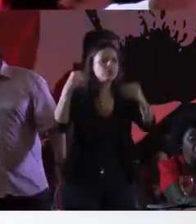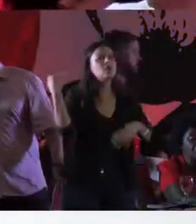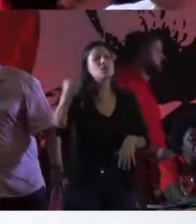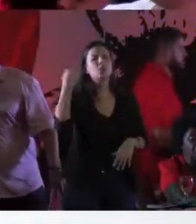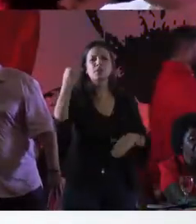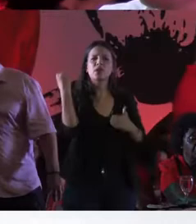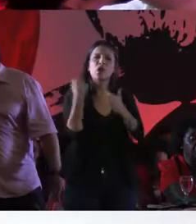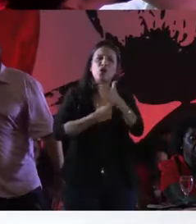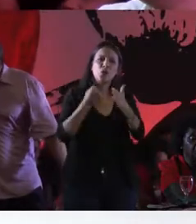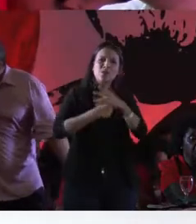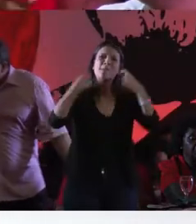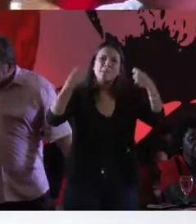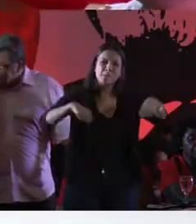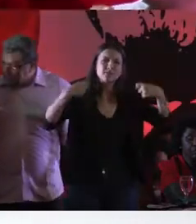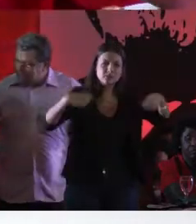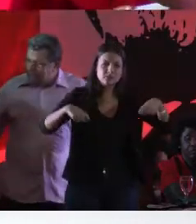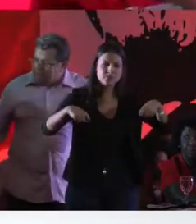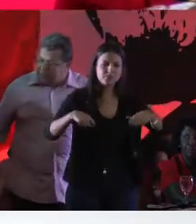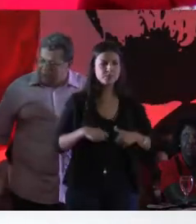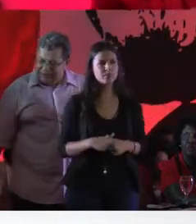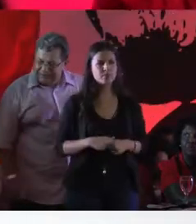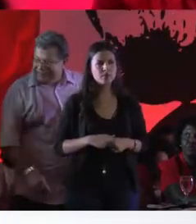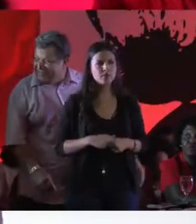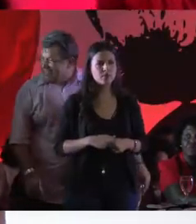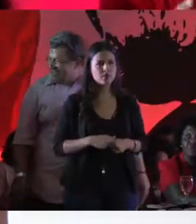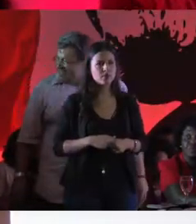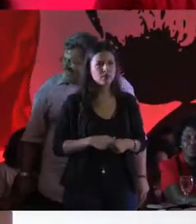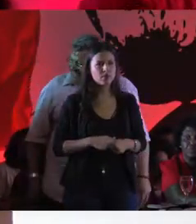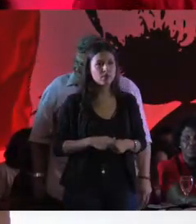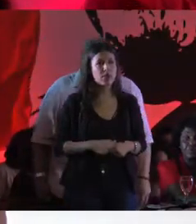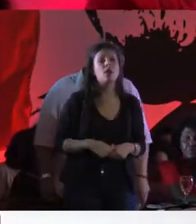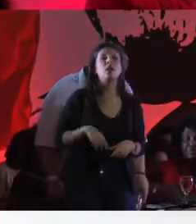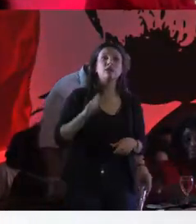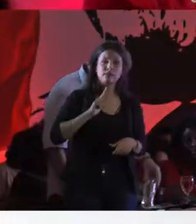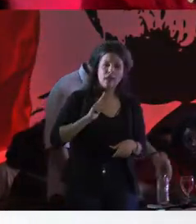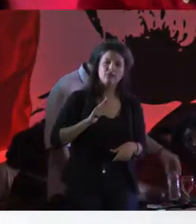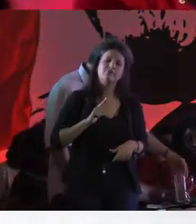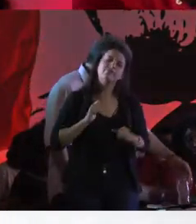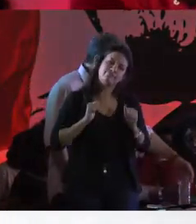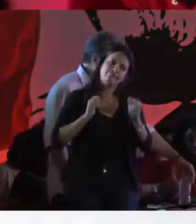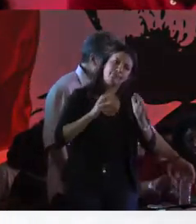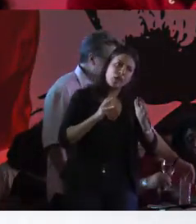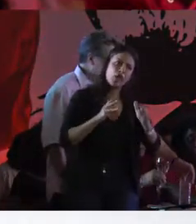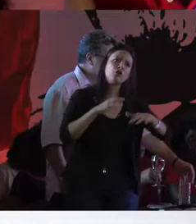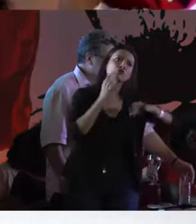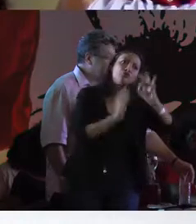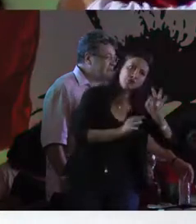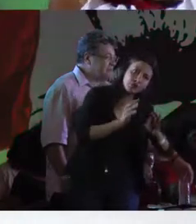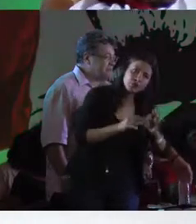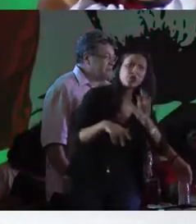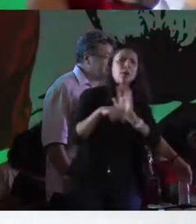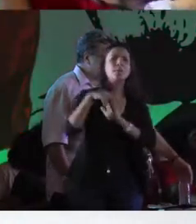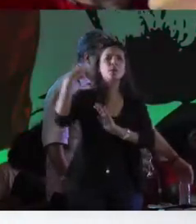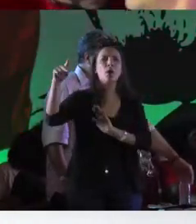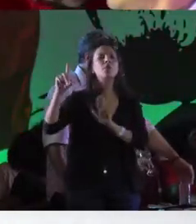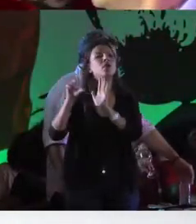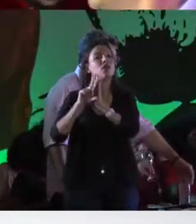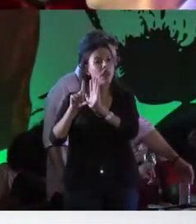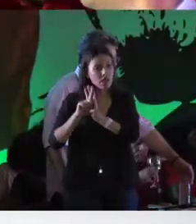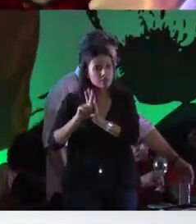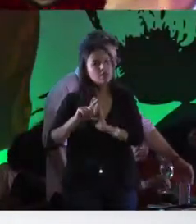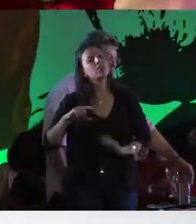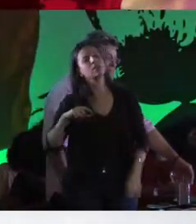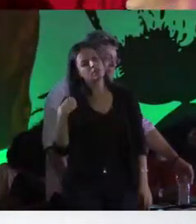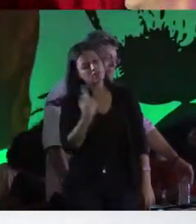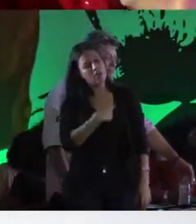luta, porque se é importante as iniciativas jurídicas, as iniciativas parlamentares, nós temos que ter